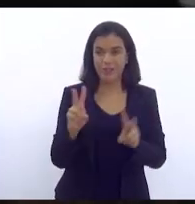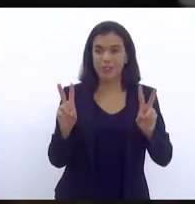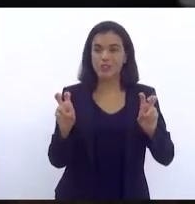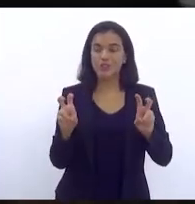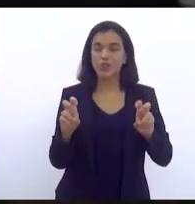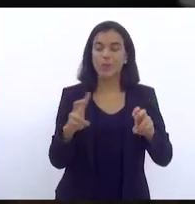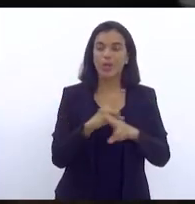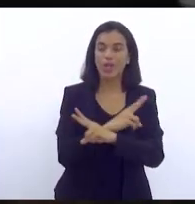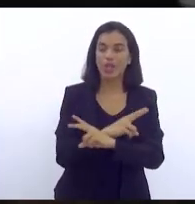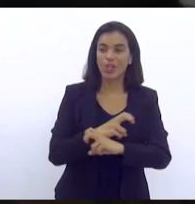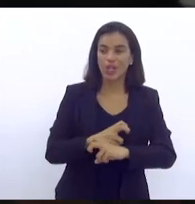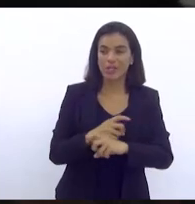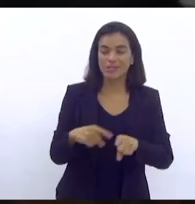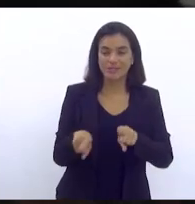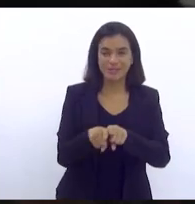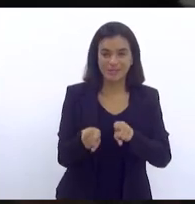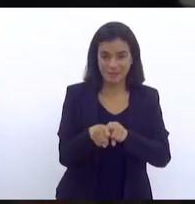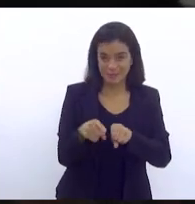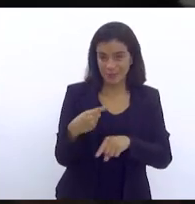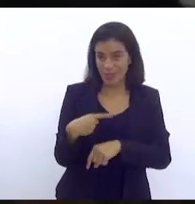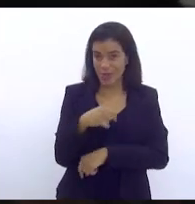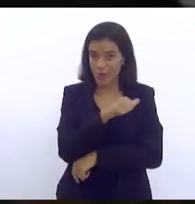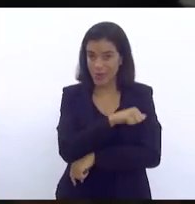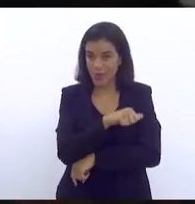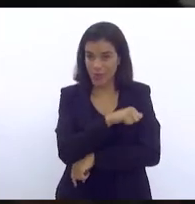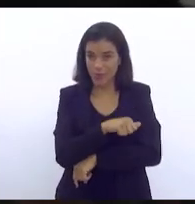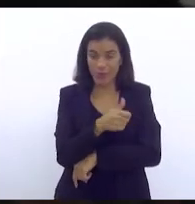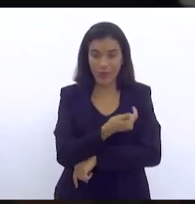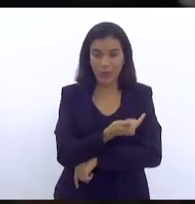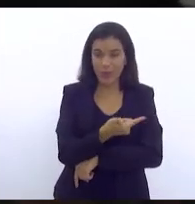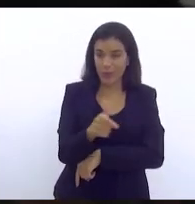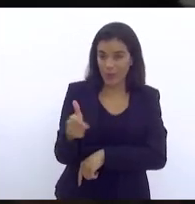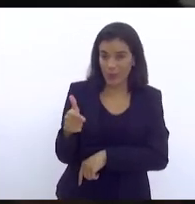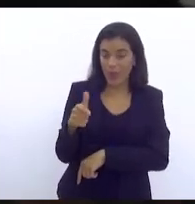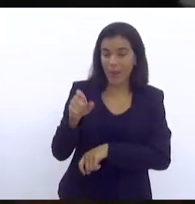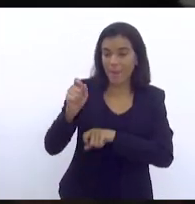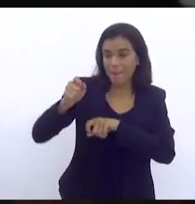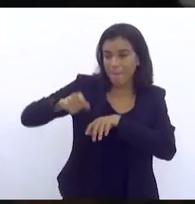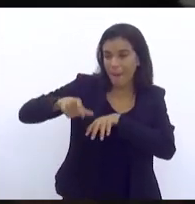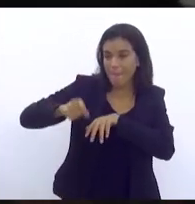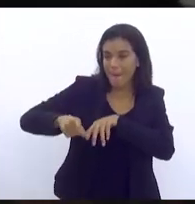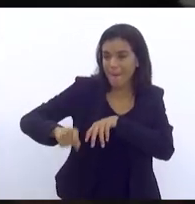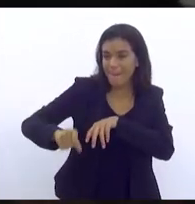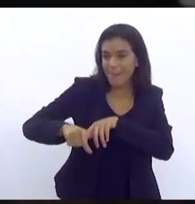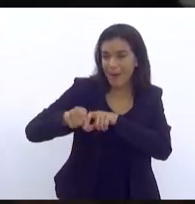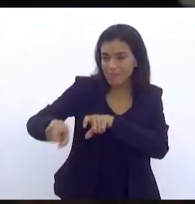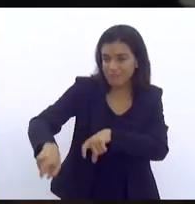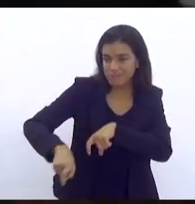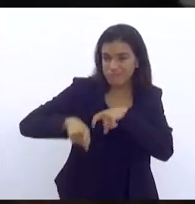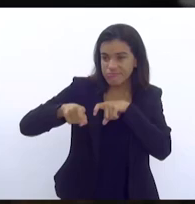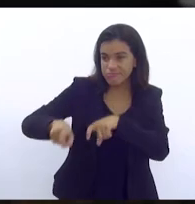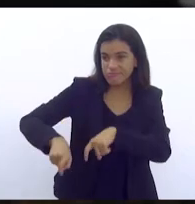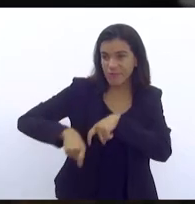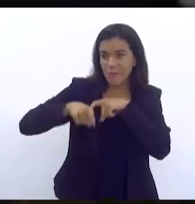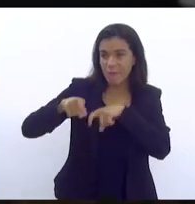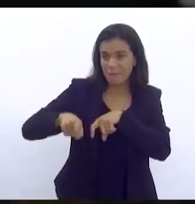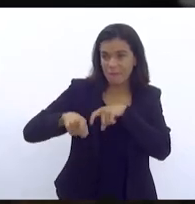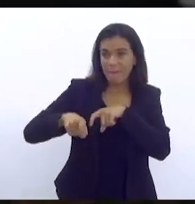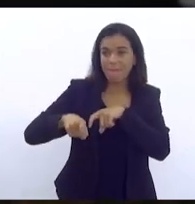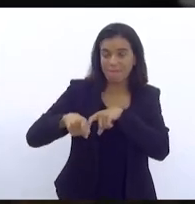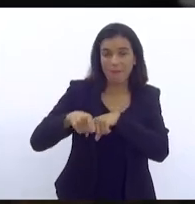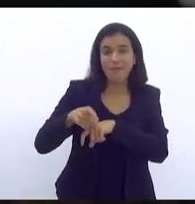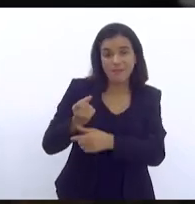agrotóxicos porque embora o Rio de Janeiro não seja o dos grandes produtores eh do nosso país é um dos maiores